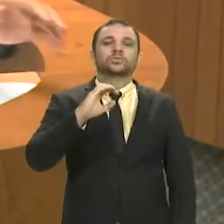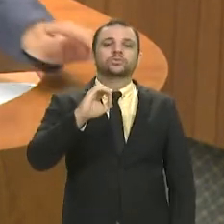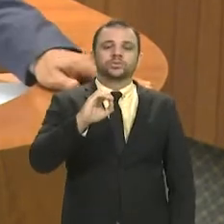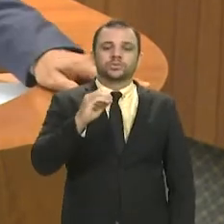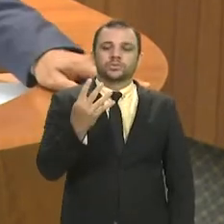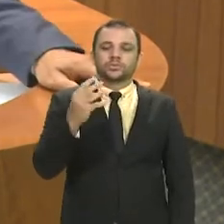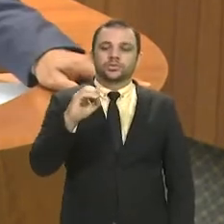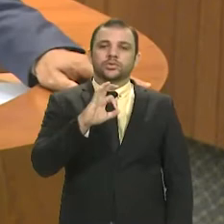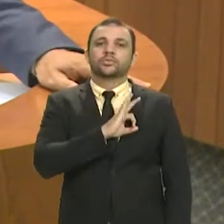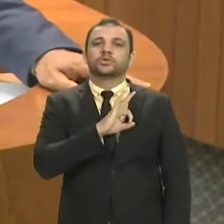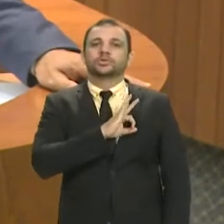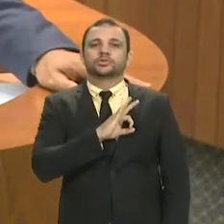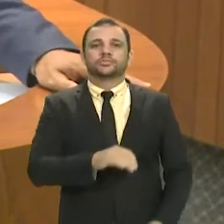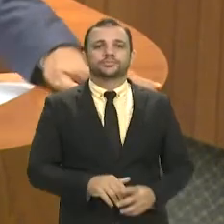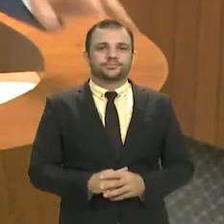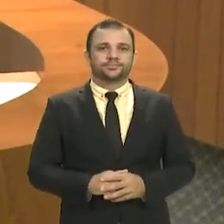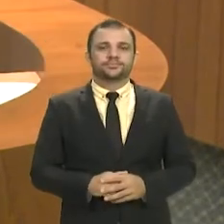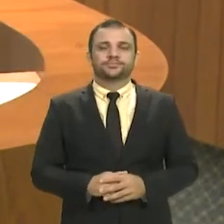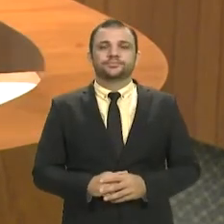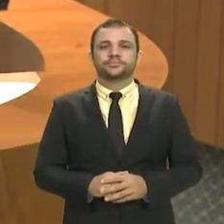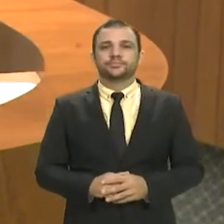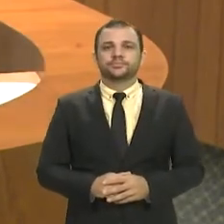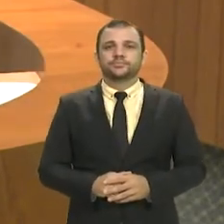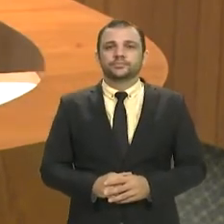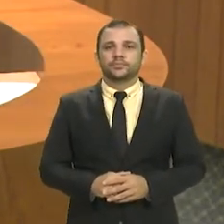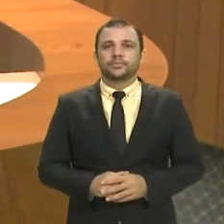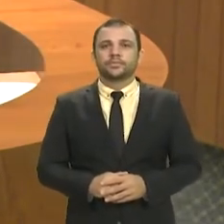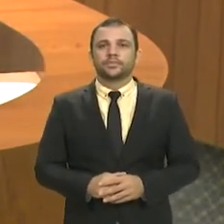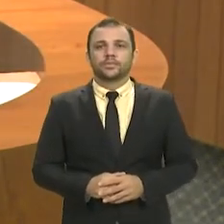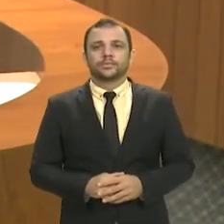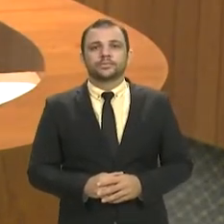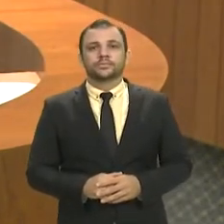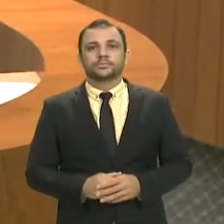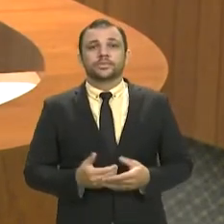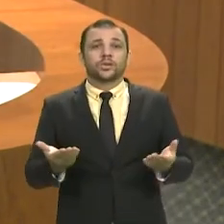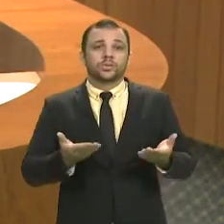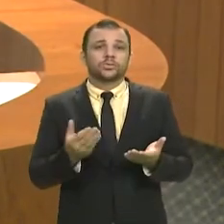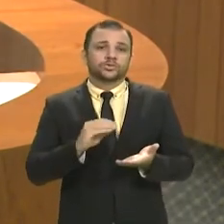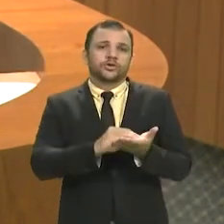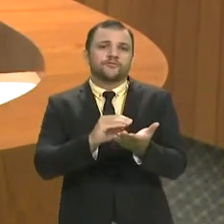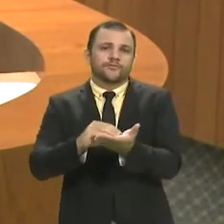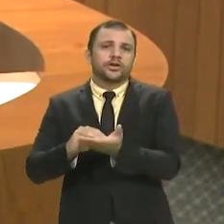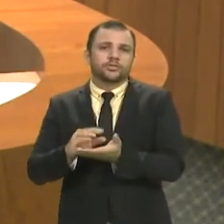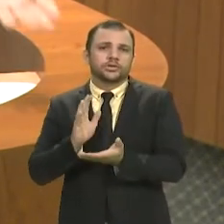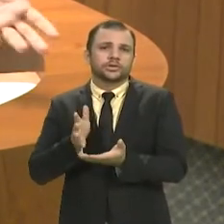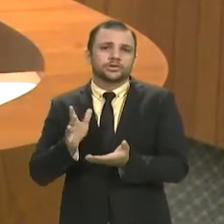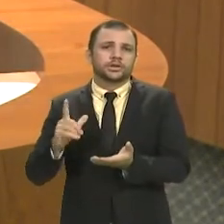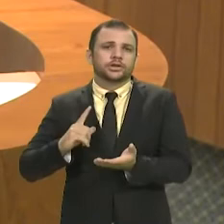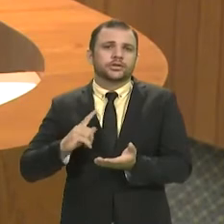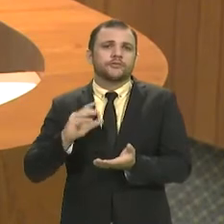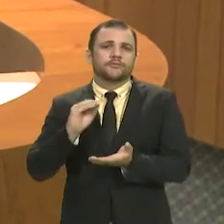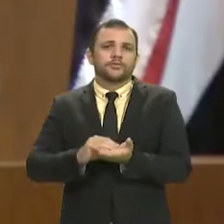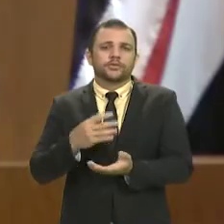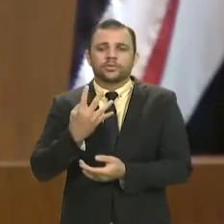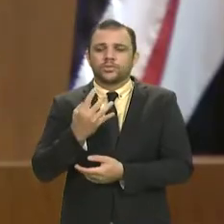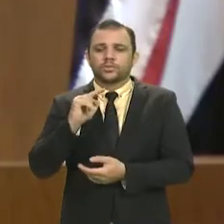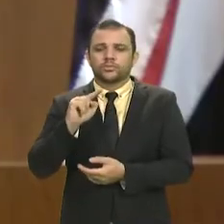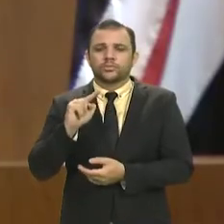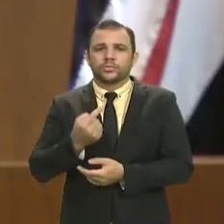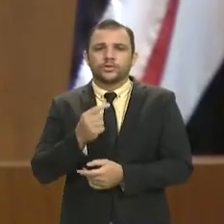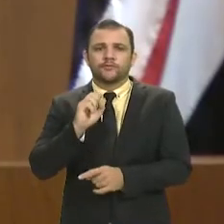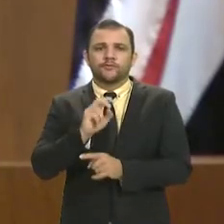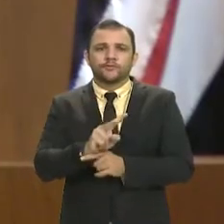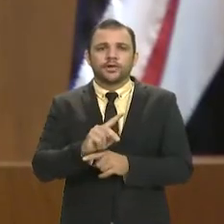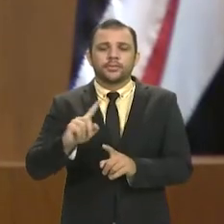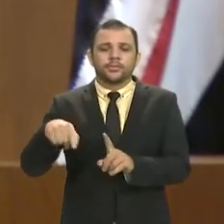estarão indo para a reserva. Com base na carência que já existe na Polícia Militar de 4 mil vagas, com mais